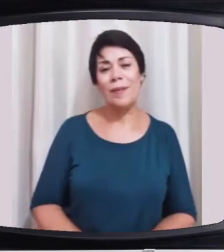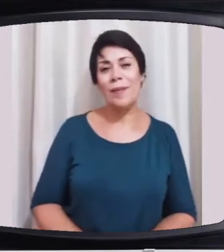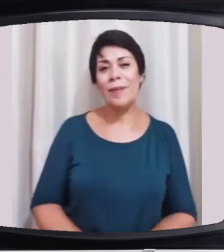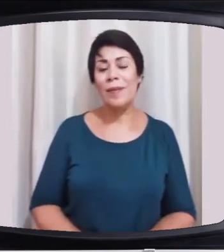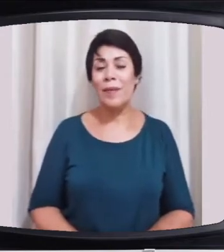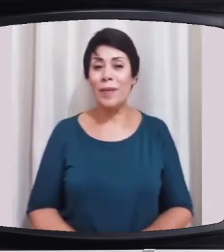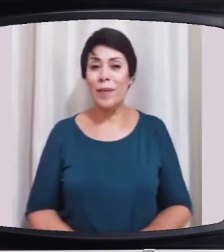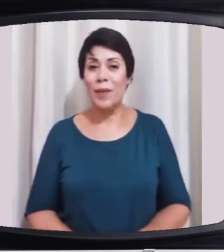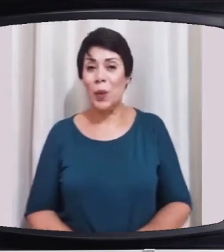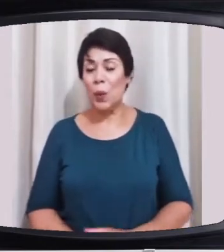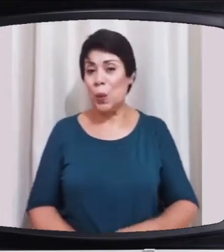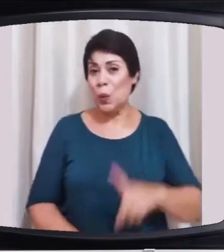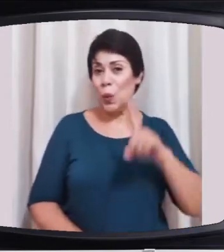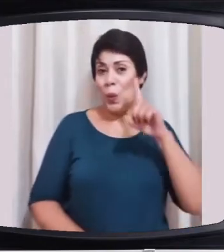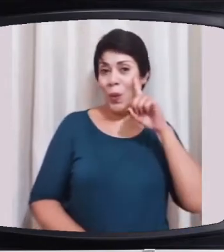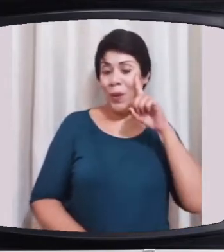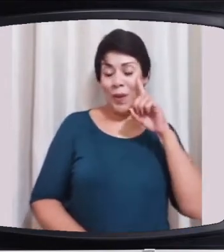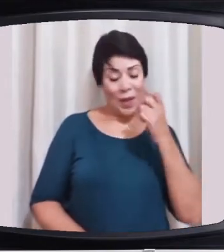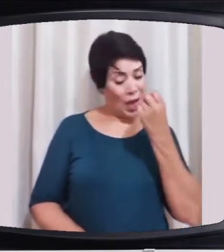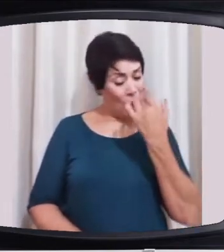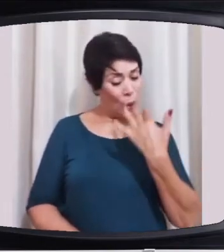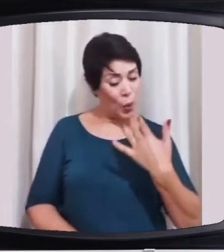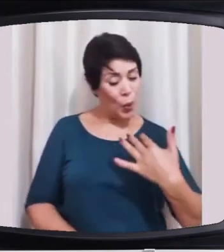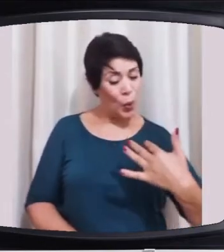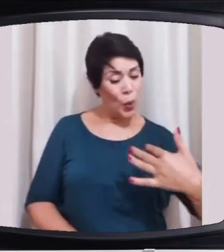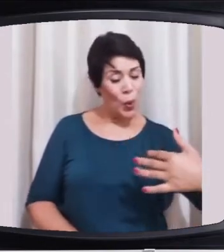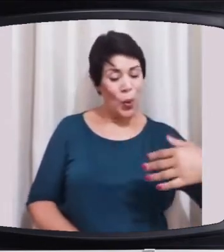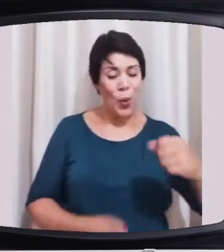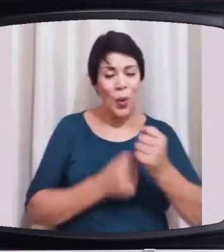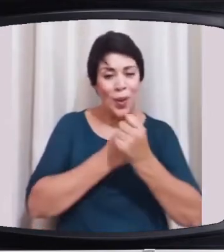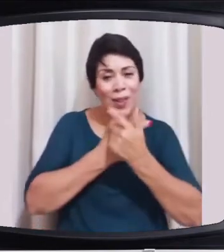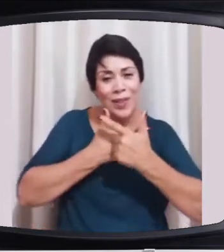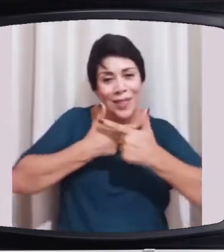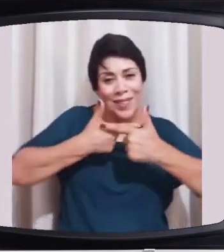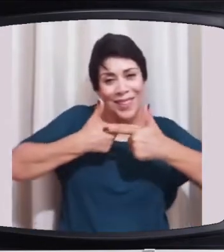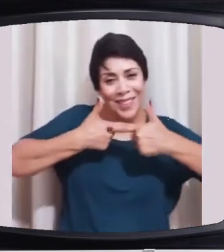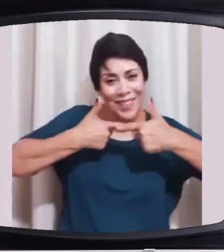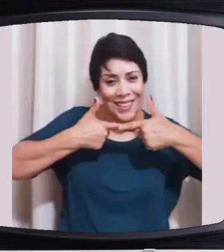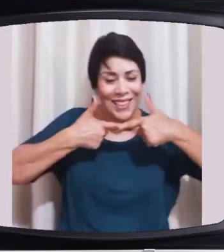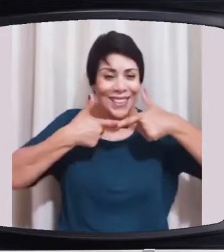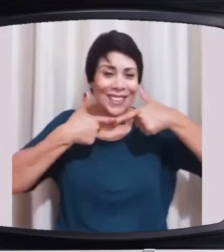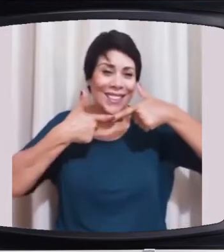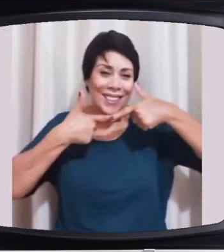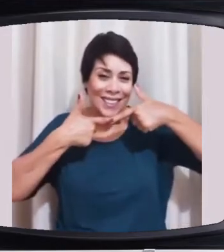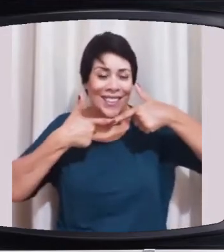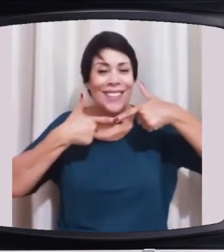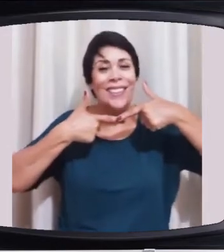Um dia de cores e muitos sorrisos,